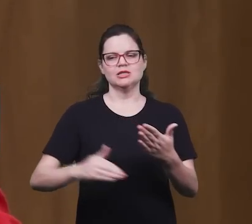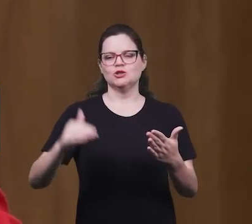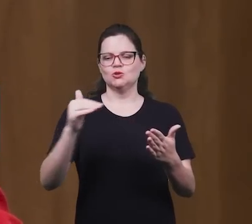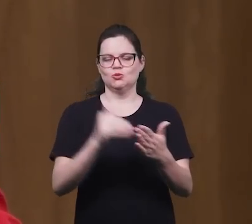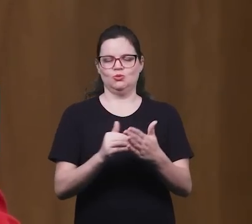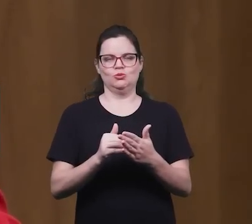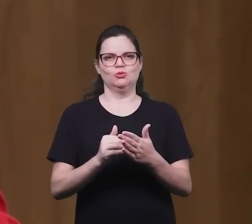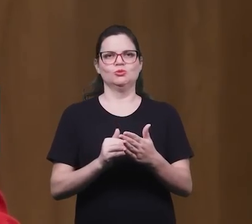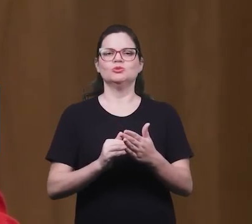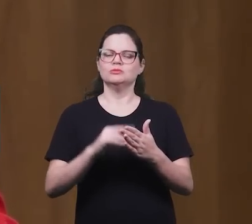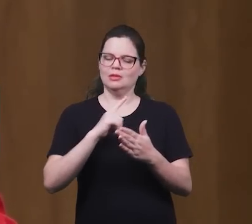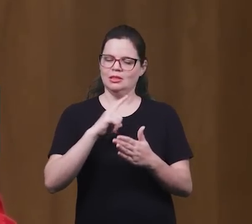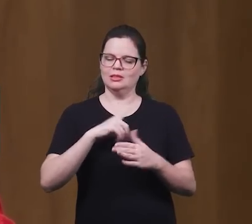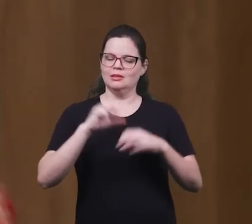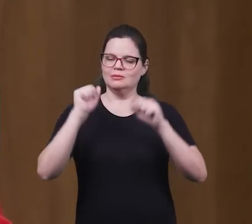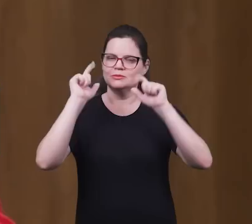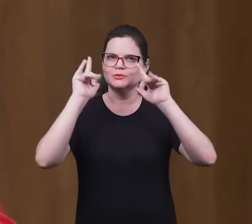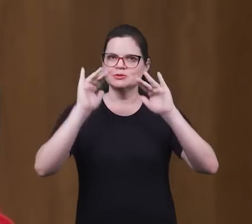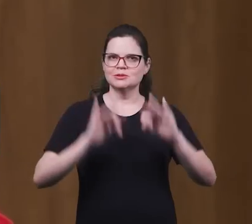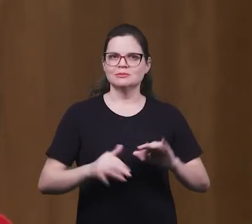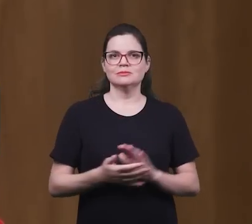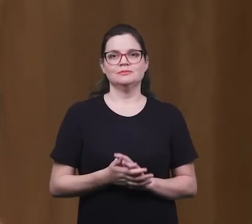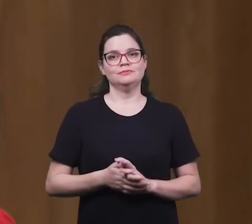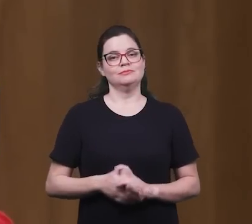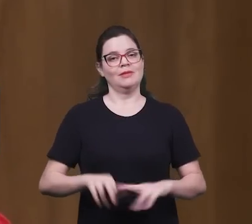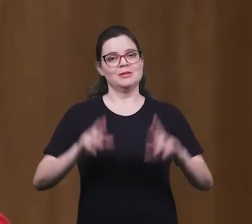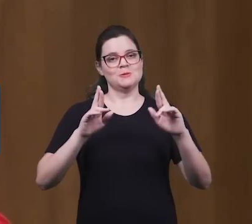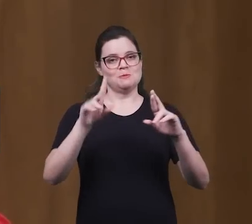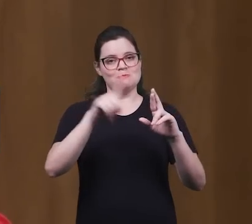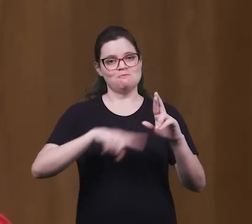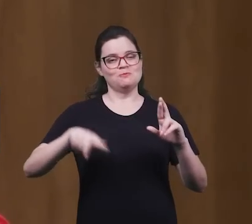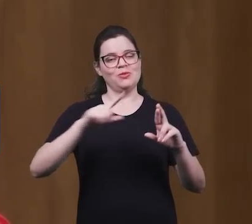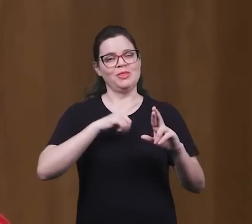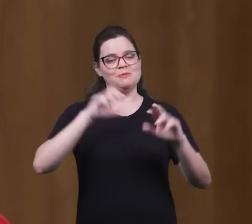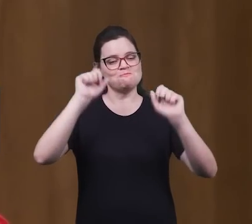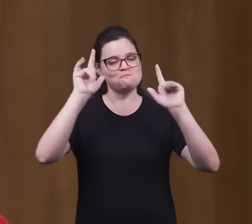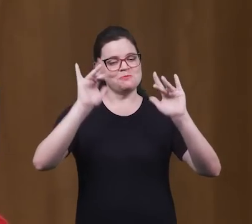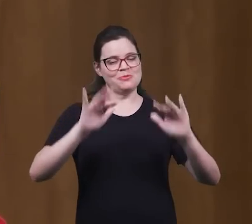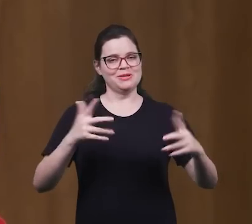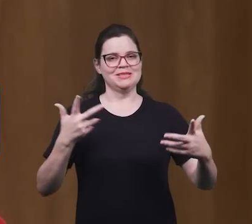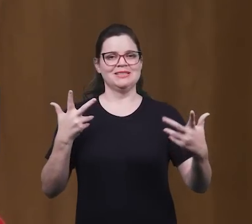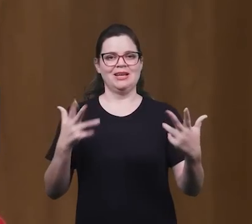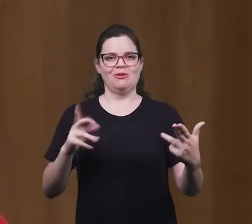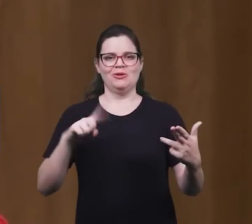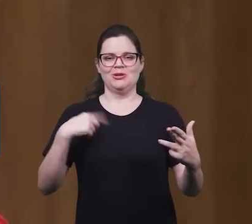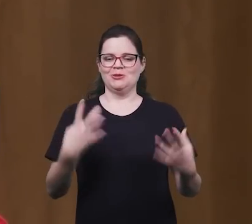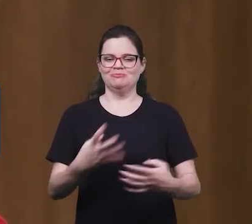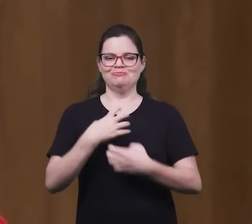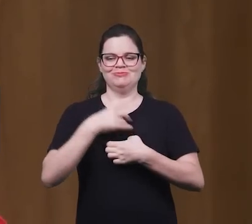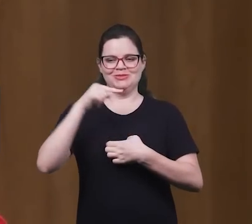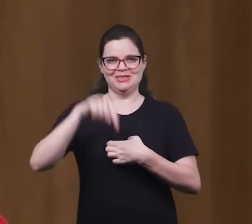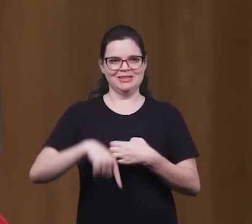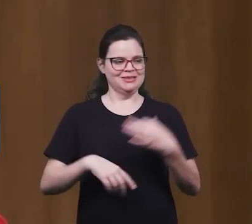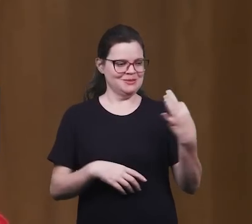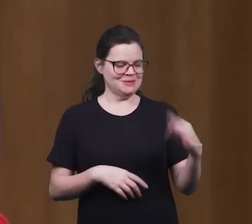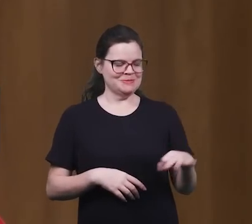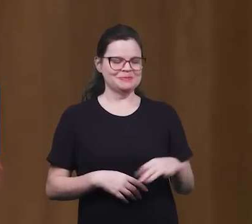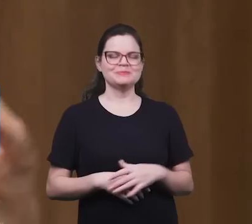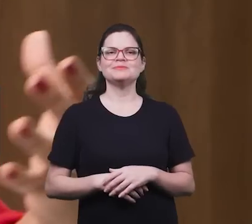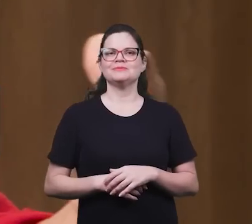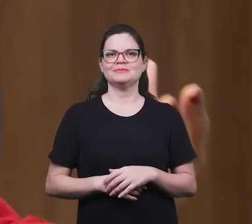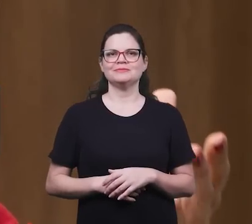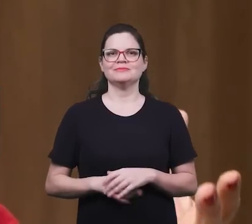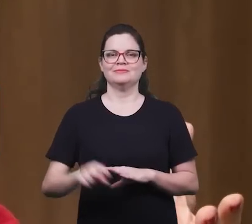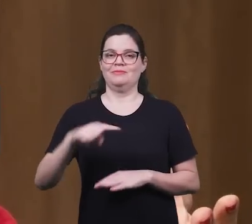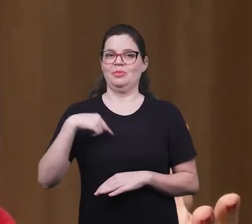também de todos que estão nos assistindo. Nós esperamos que vocês tenham recebido a mesma bênção aí que nós recebemos daqui, não é, Fernanda? Isso mesmo.